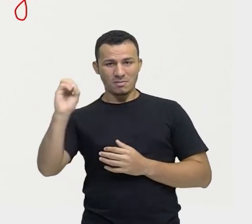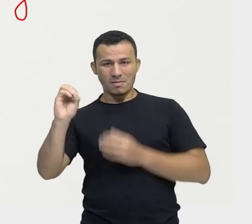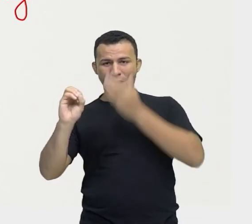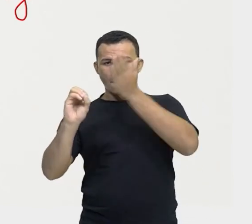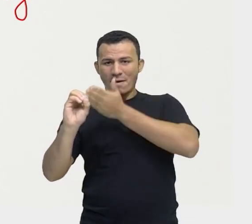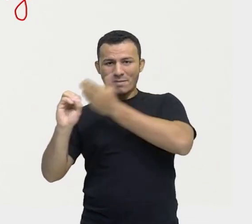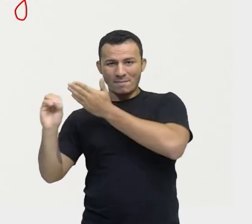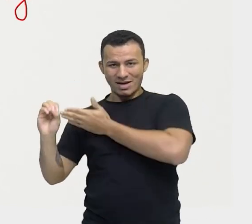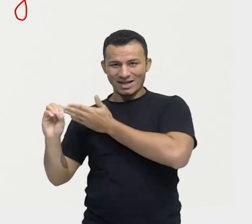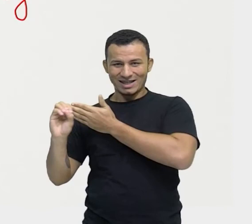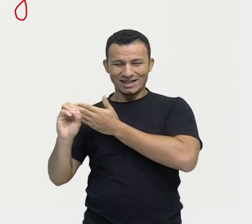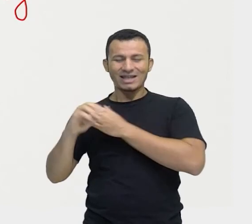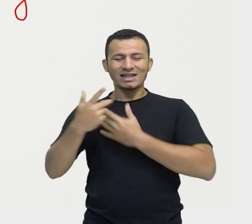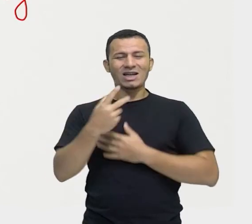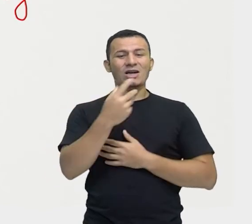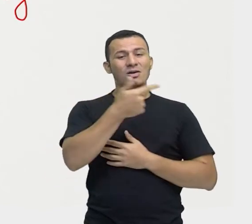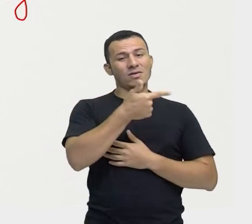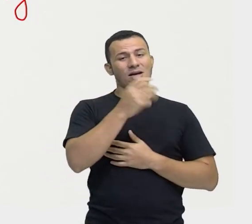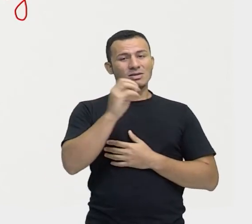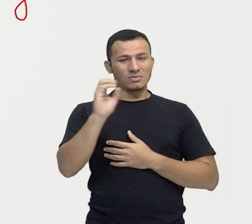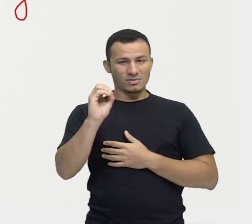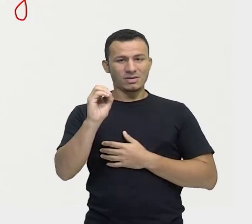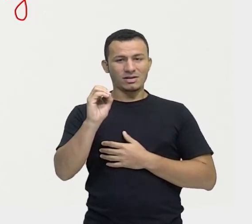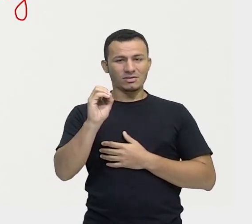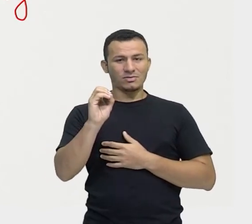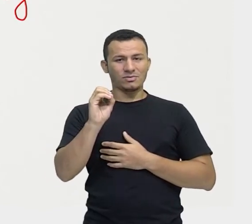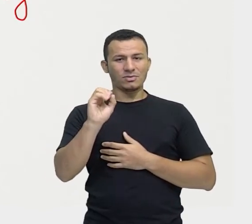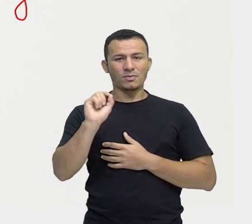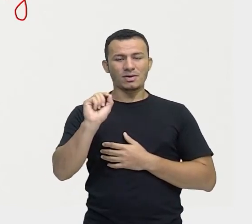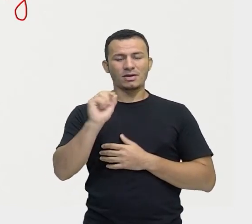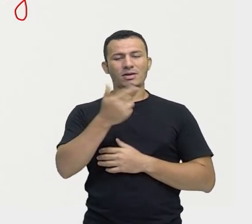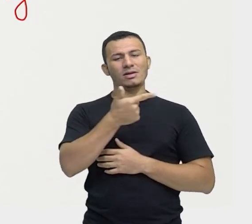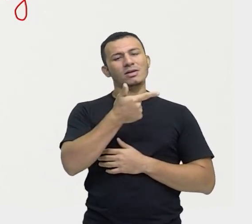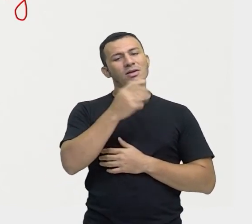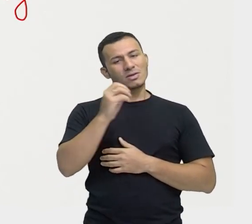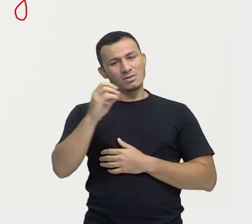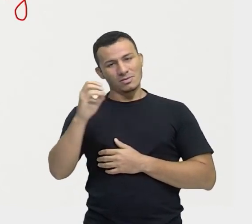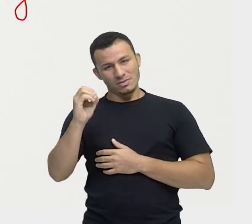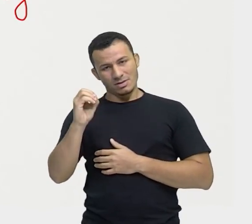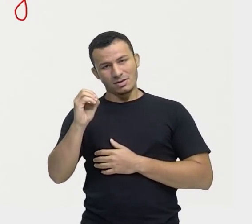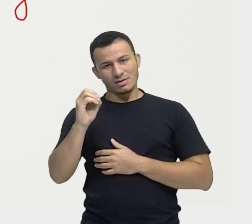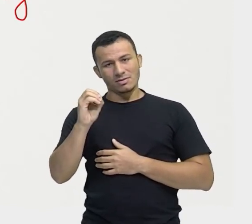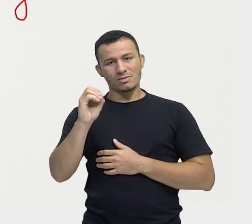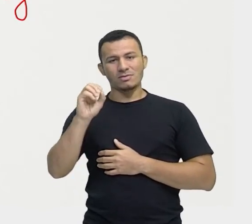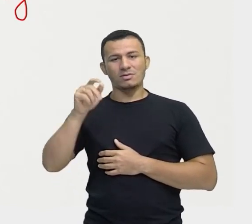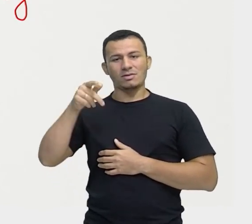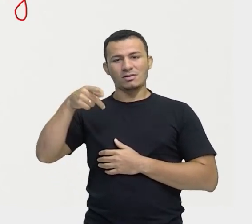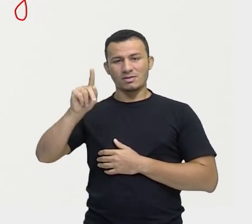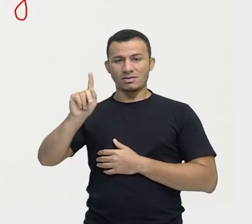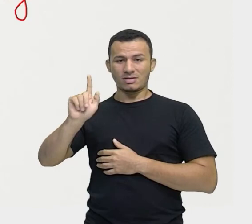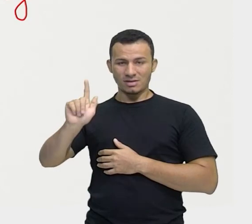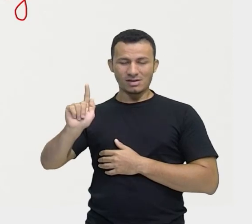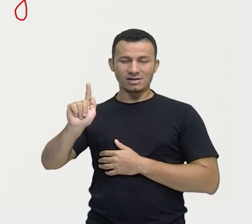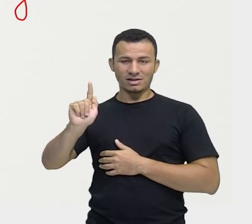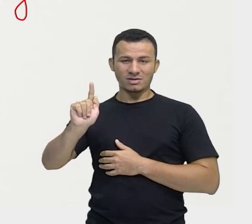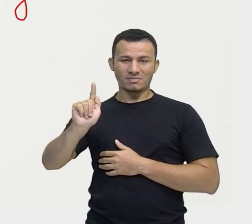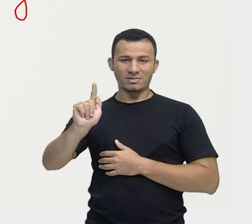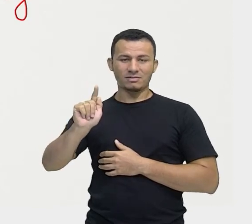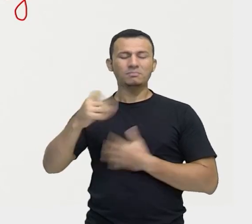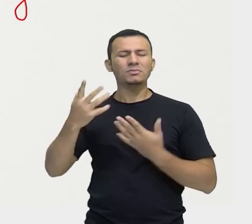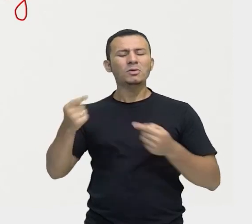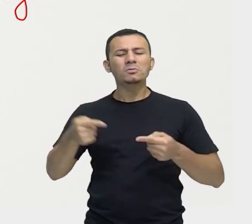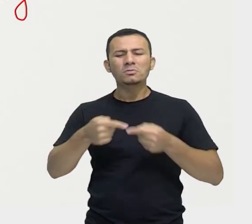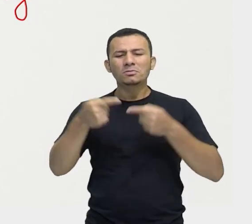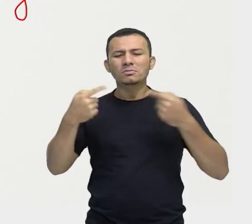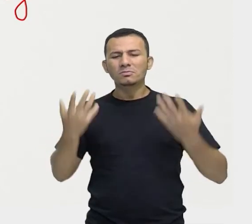sobrou? 200. Então, a resposta é 200 quilogramas. Muito bem. Qual é a